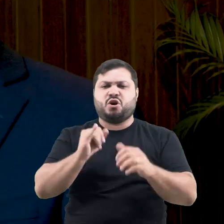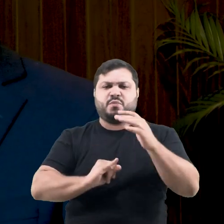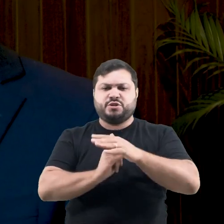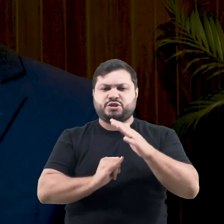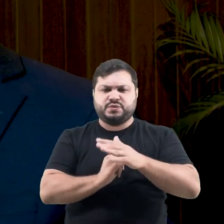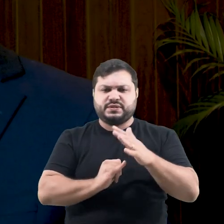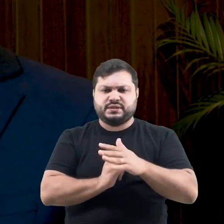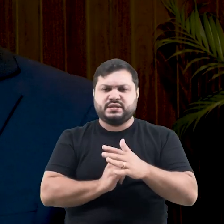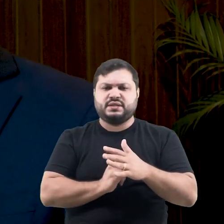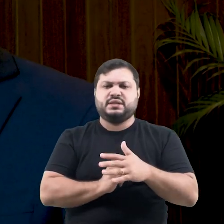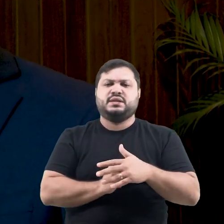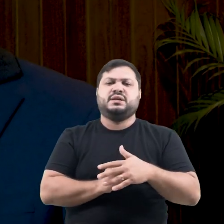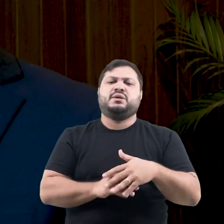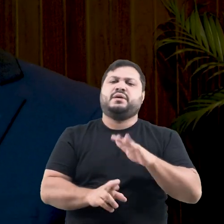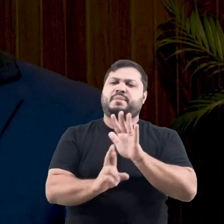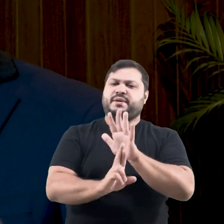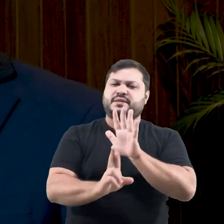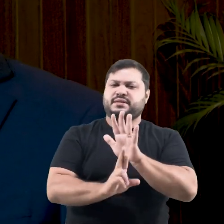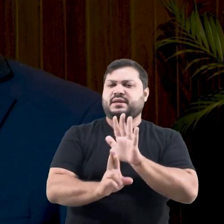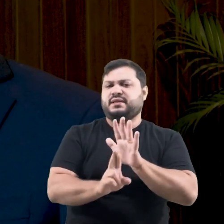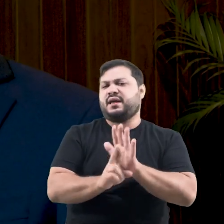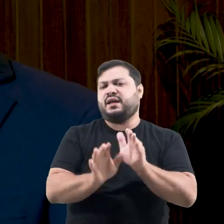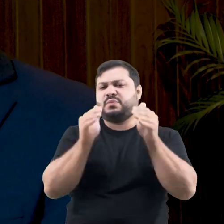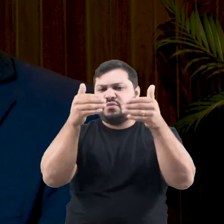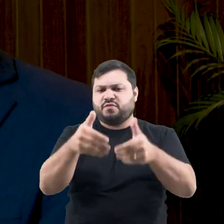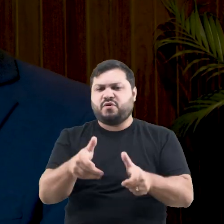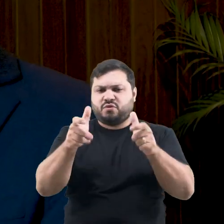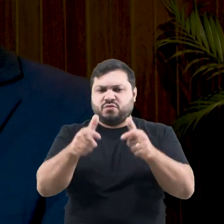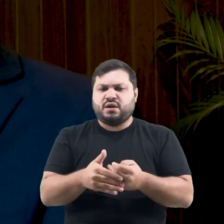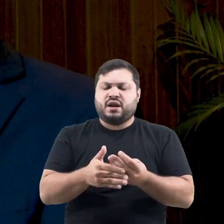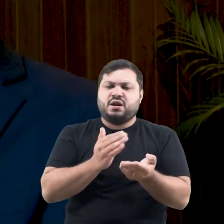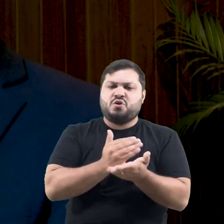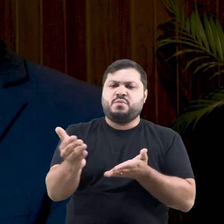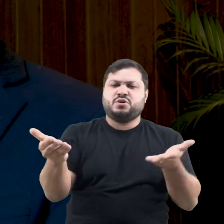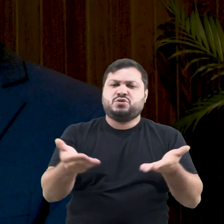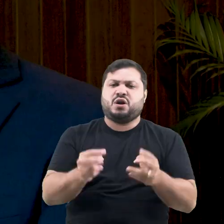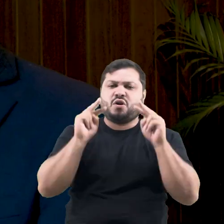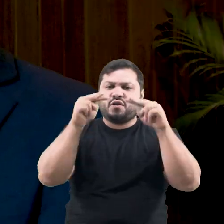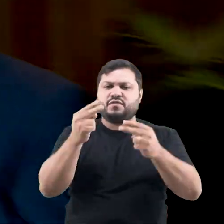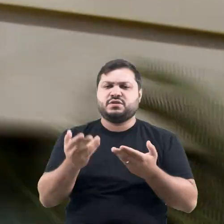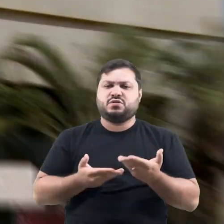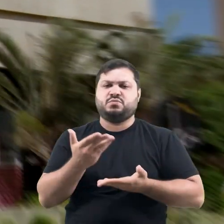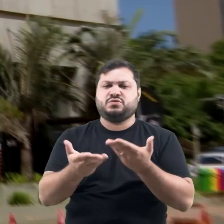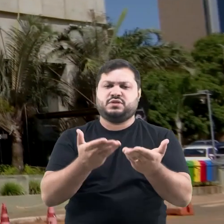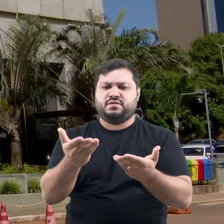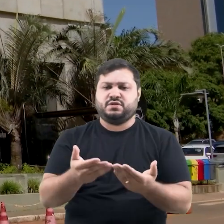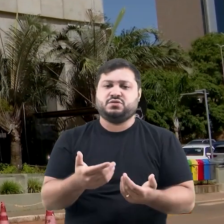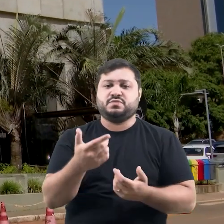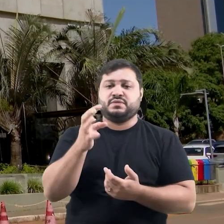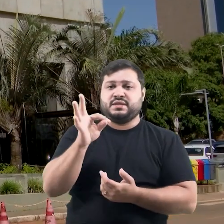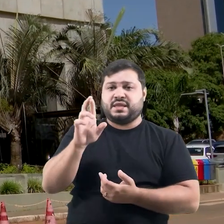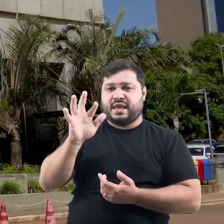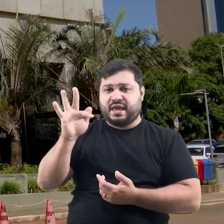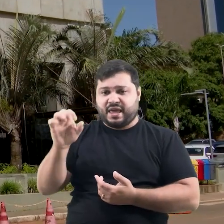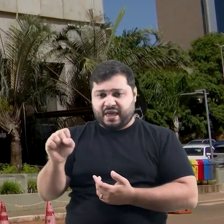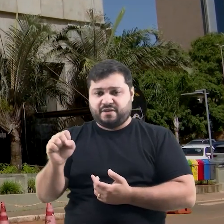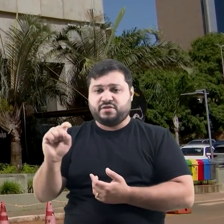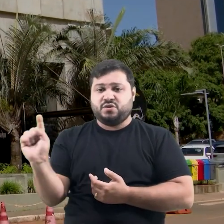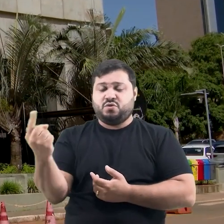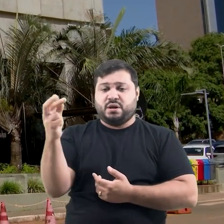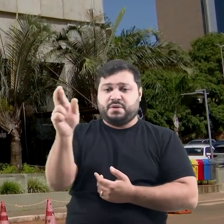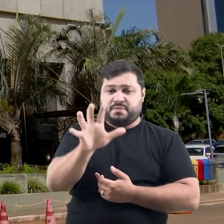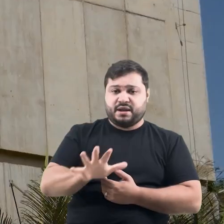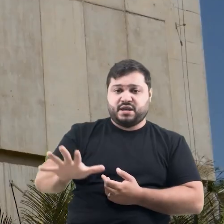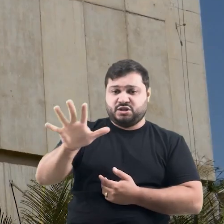instituição, representada por um fórum, por um lugar, e passou agora a ser vista como um serviço. Entre os TRFs, o da